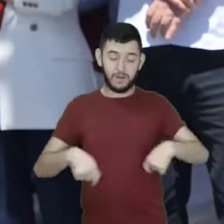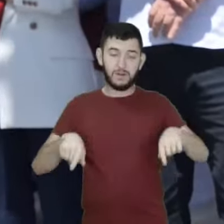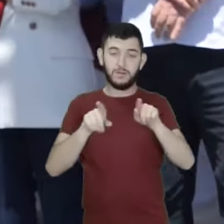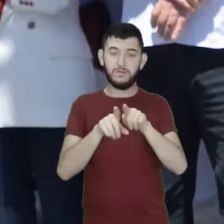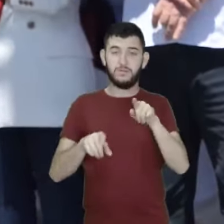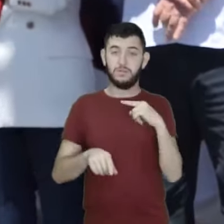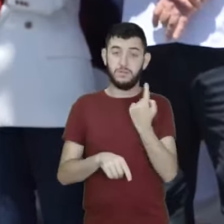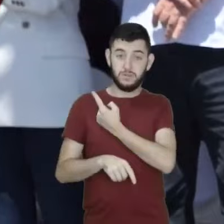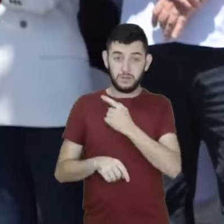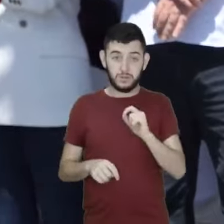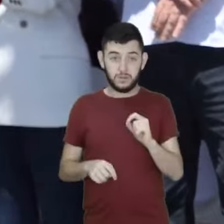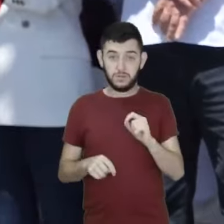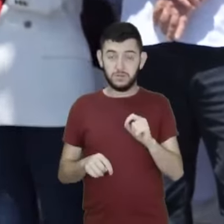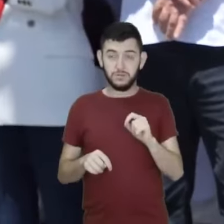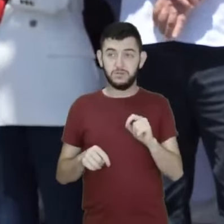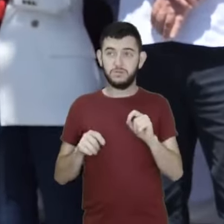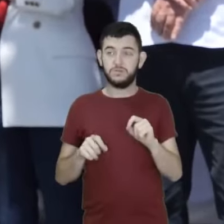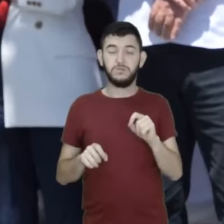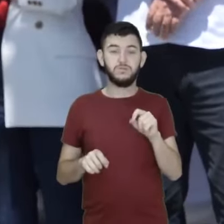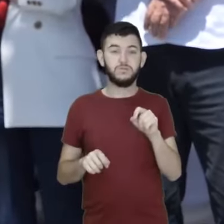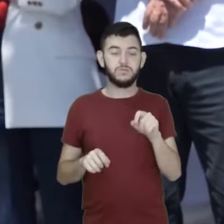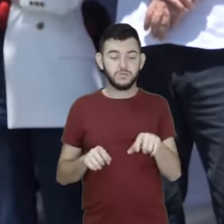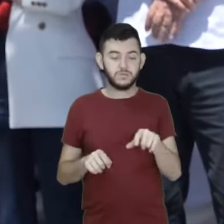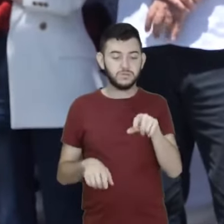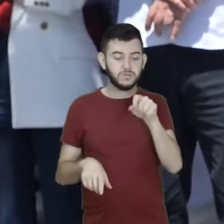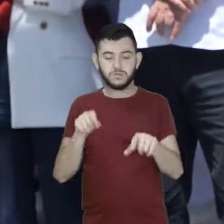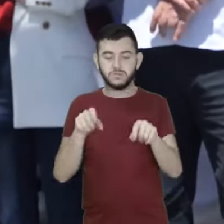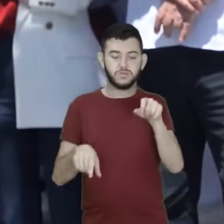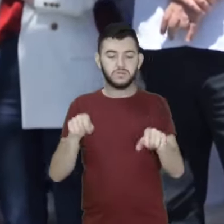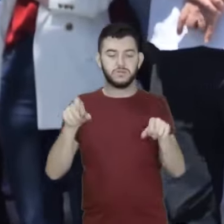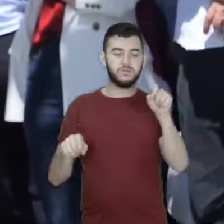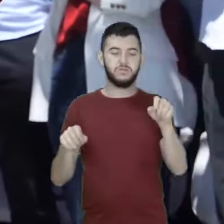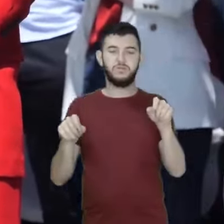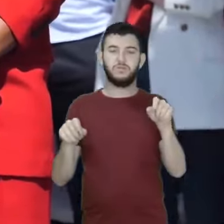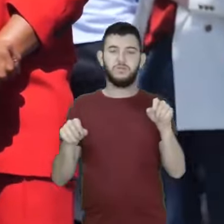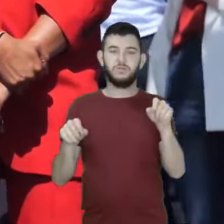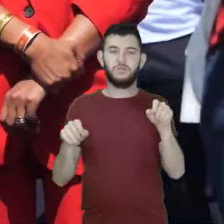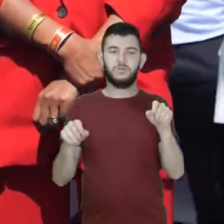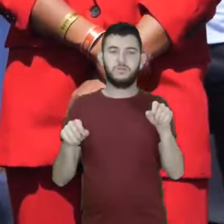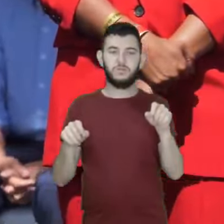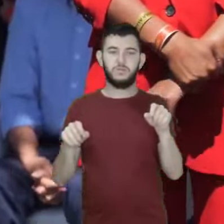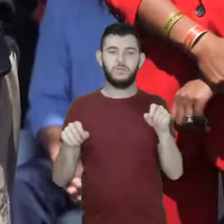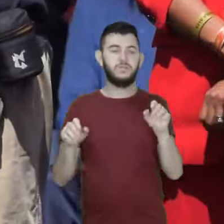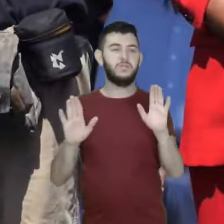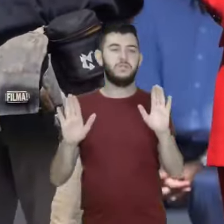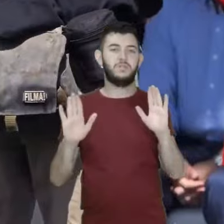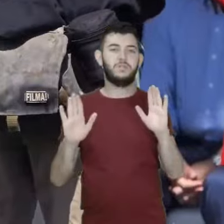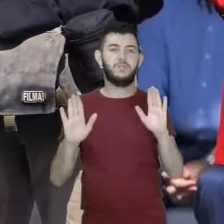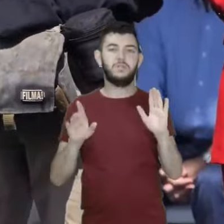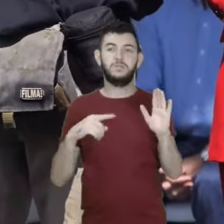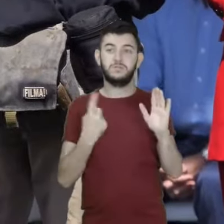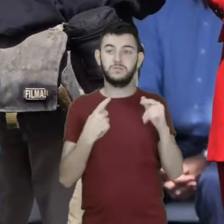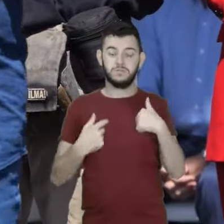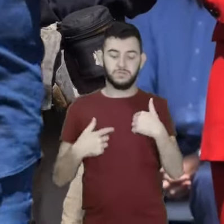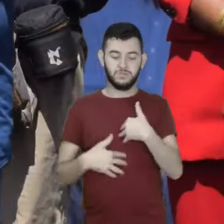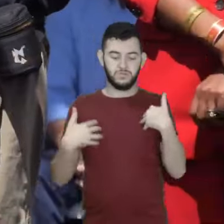pobres. Eles têm que saber. Nenhum de nós tem orgulho de ser pobre, de não ter